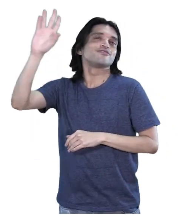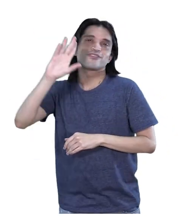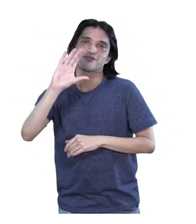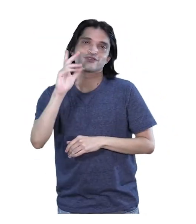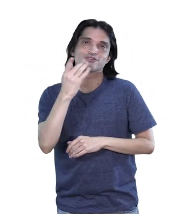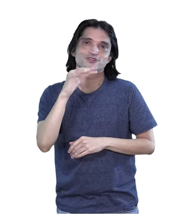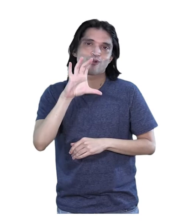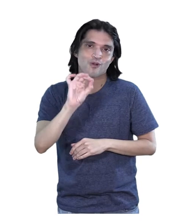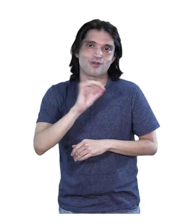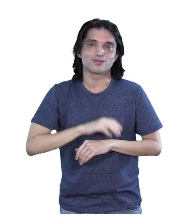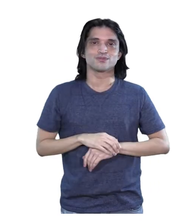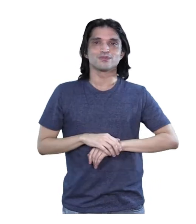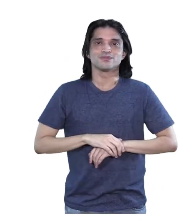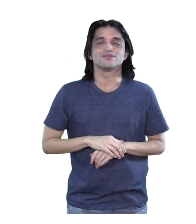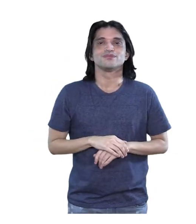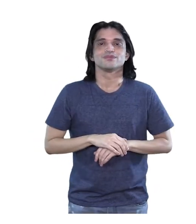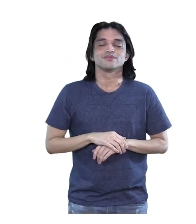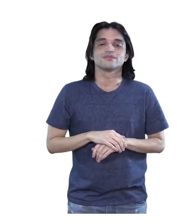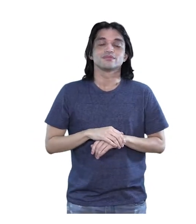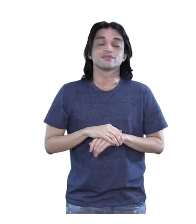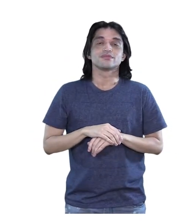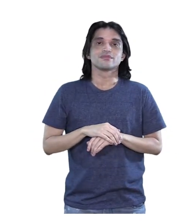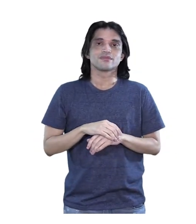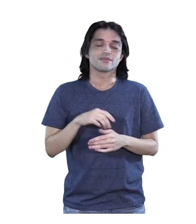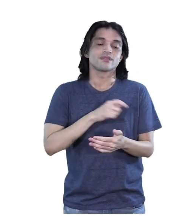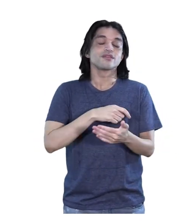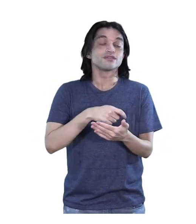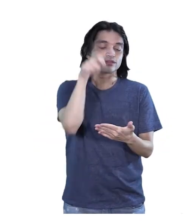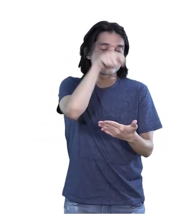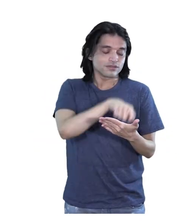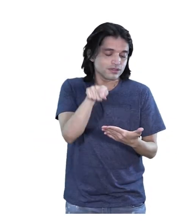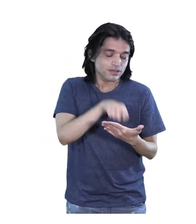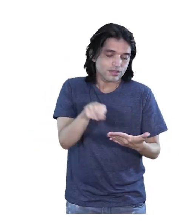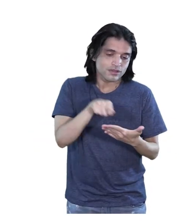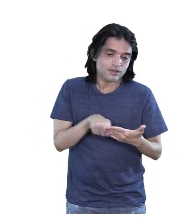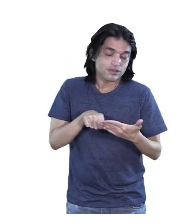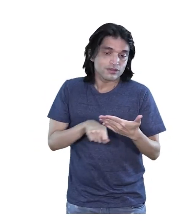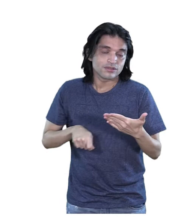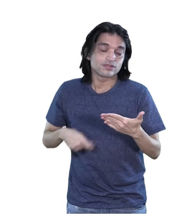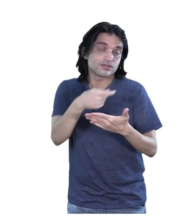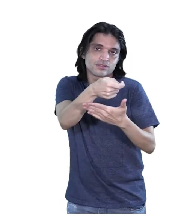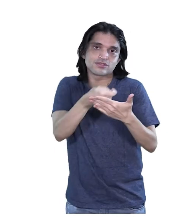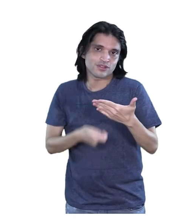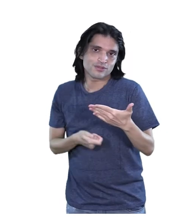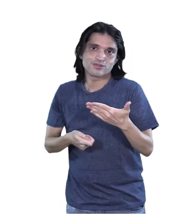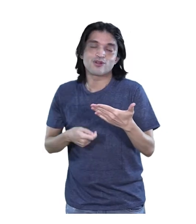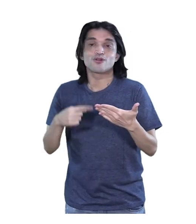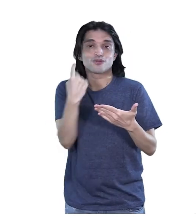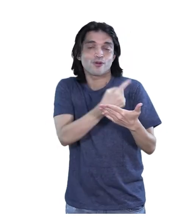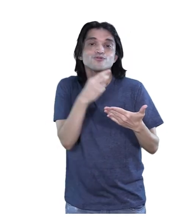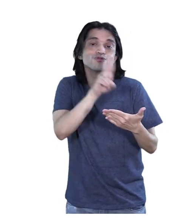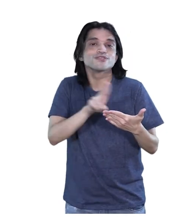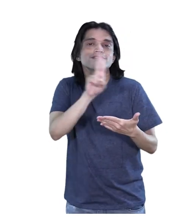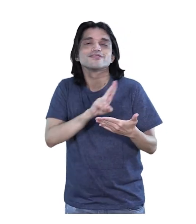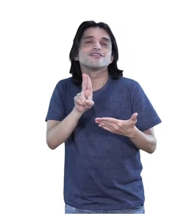Ao construirmos nossos textos, utilizamos-nos de vários artifícios, como os sinônimos, por exemplo. Desde